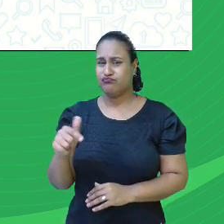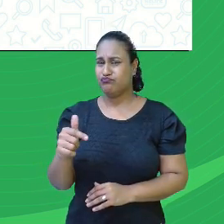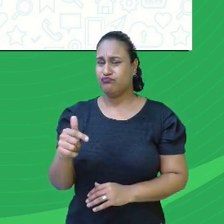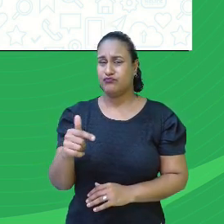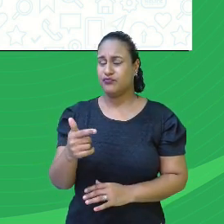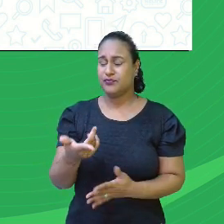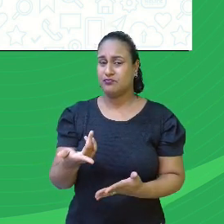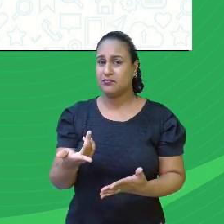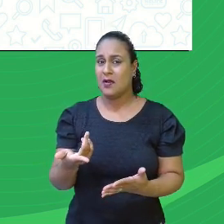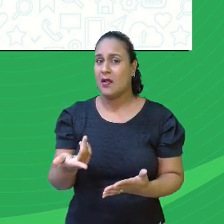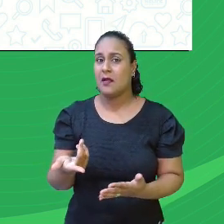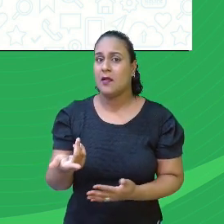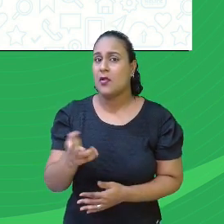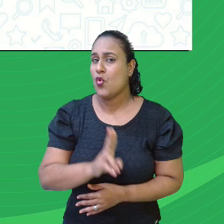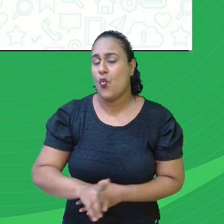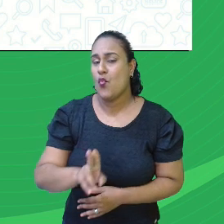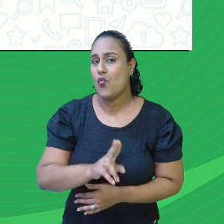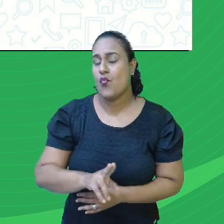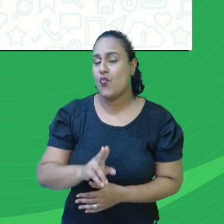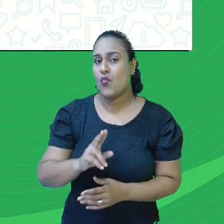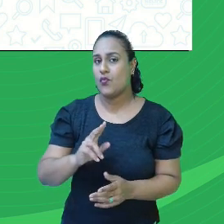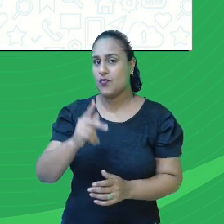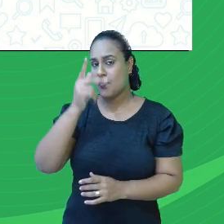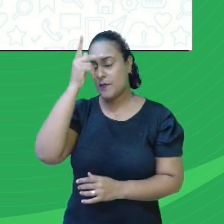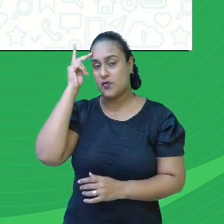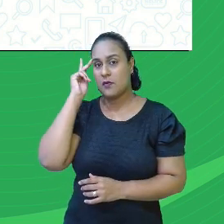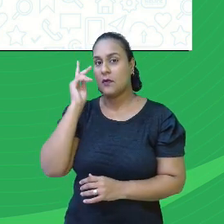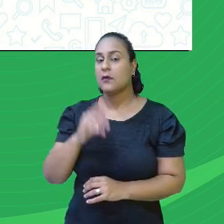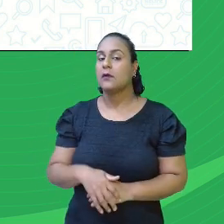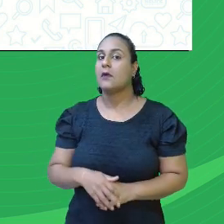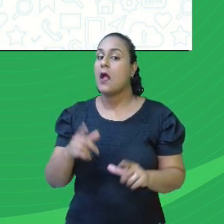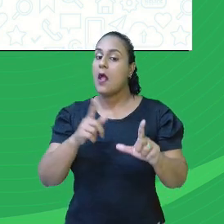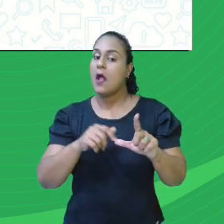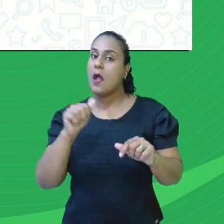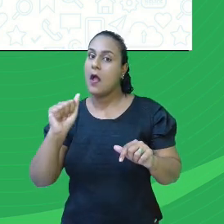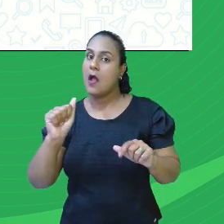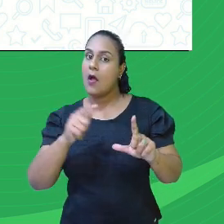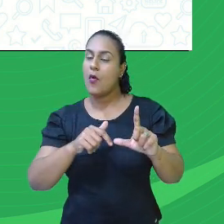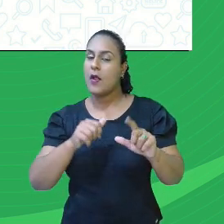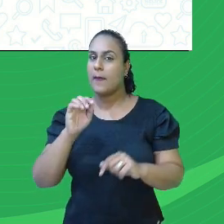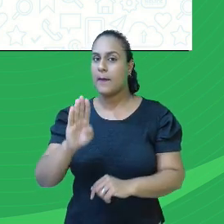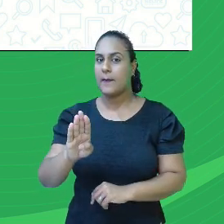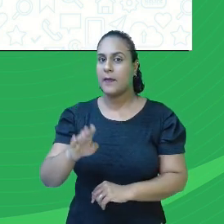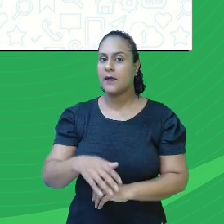consumo humano. E aí, o que é a água potável? Letra A ou letra B?